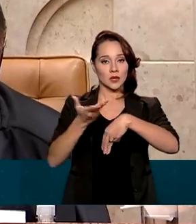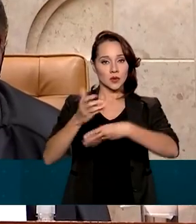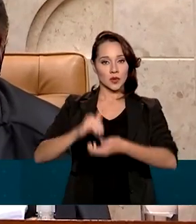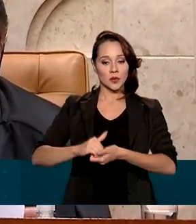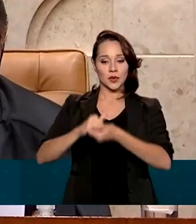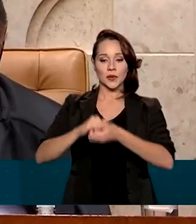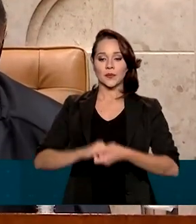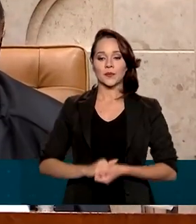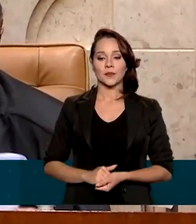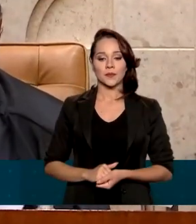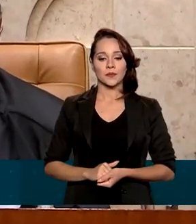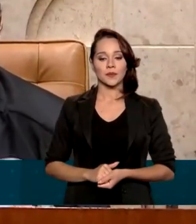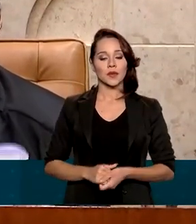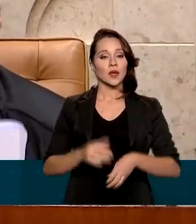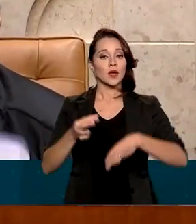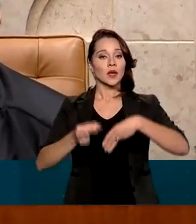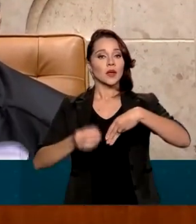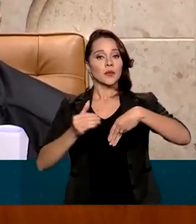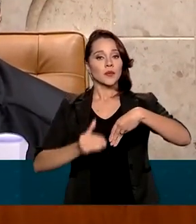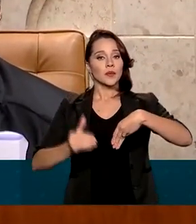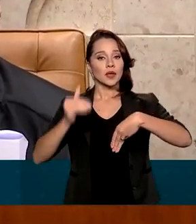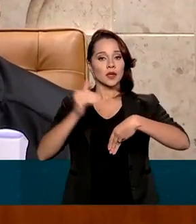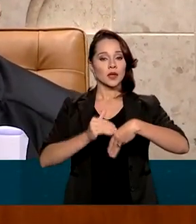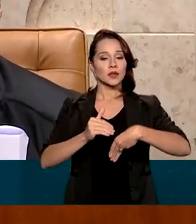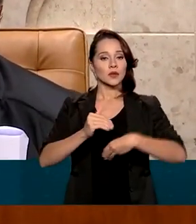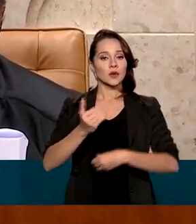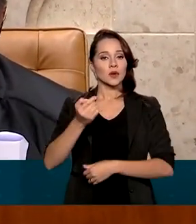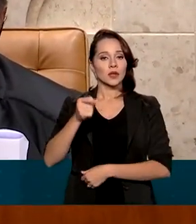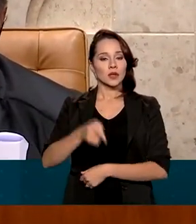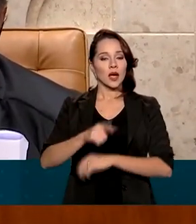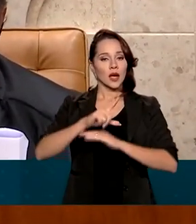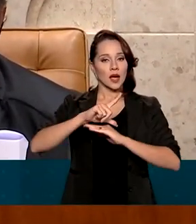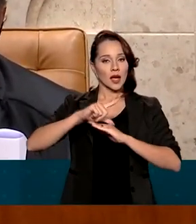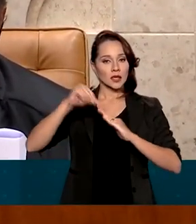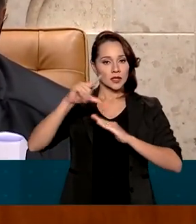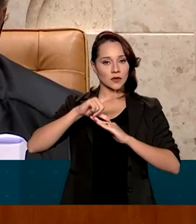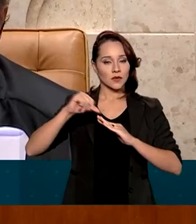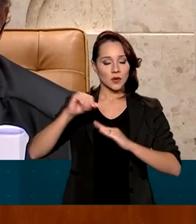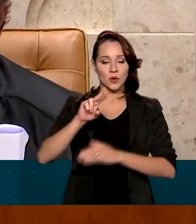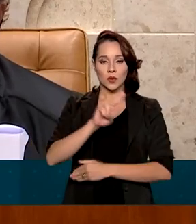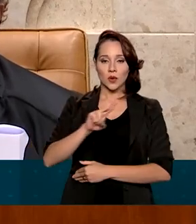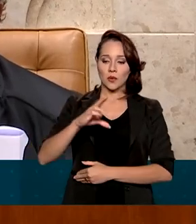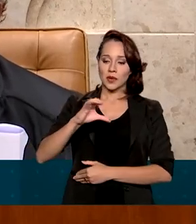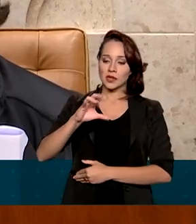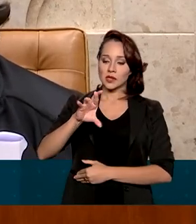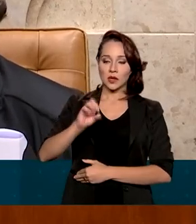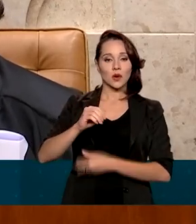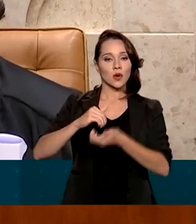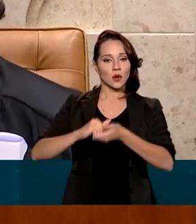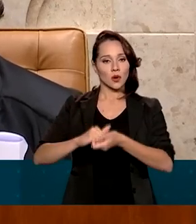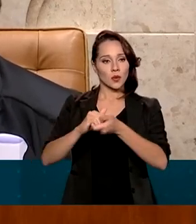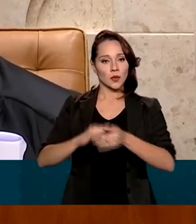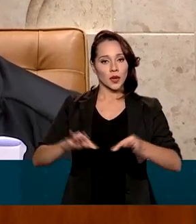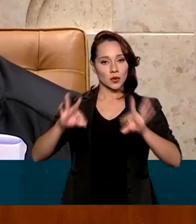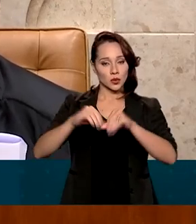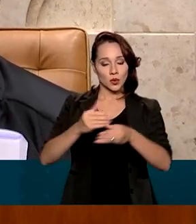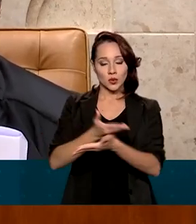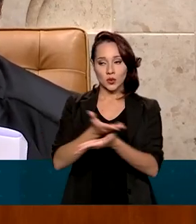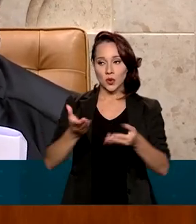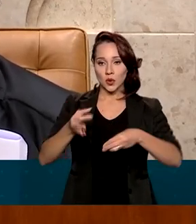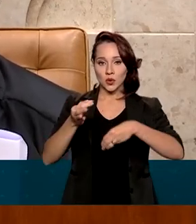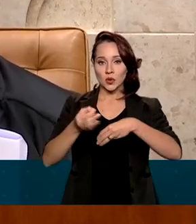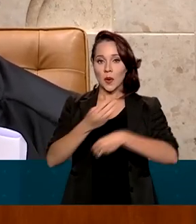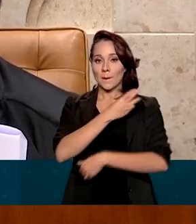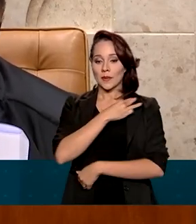tribunal. Ministro de Estado, chefe da Casa Civil, ministro Ciro Nogueira, na pessoa de quem cumprimento todos os